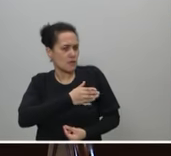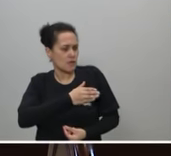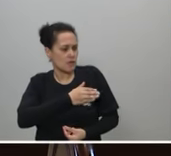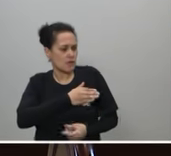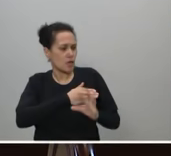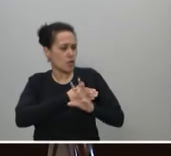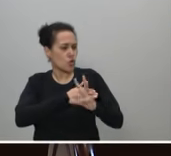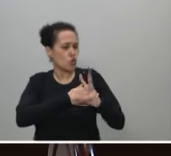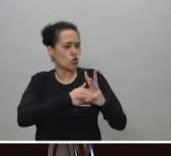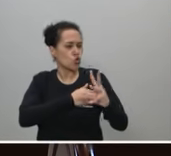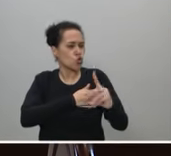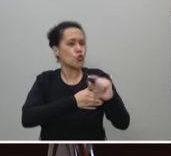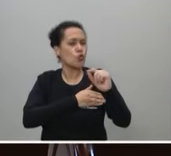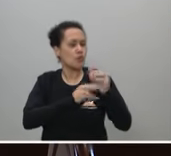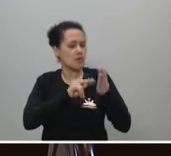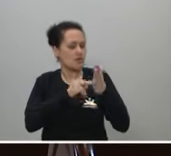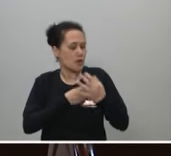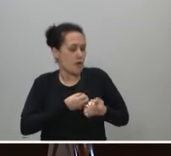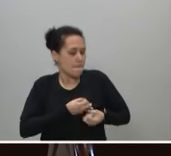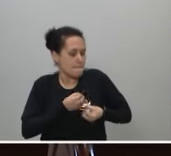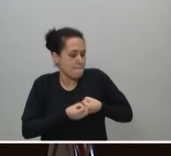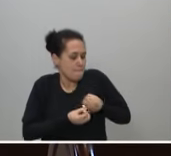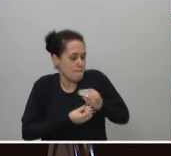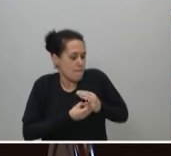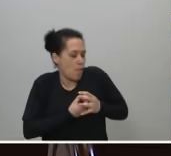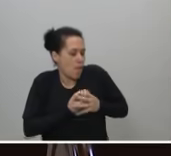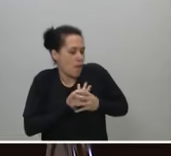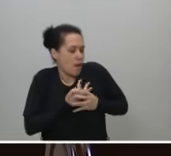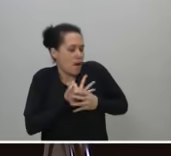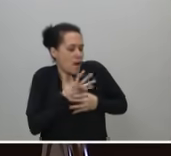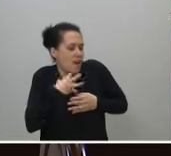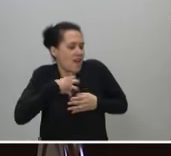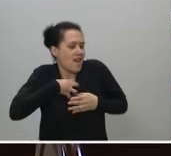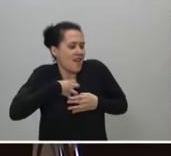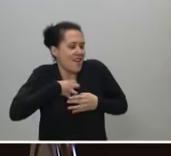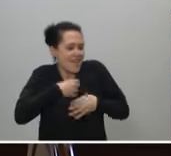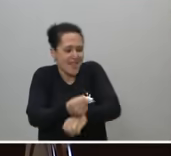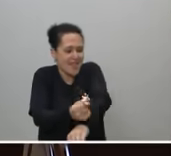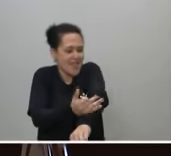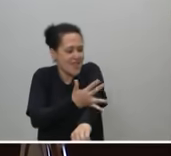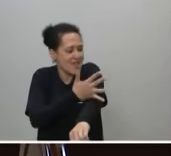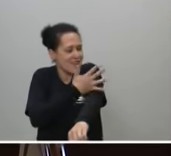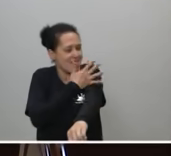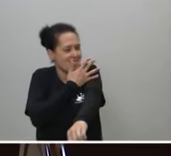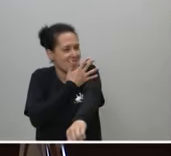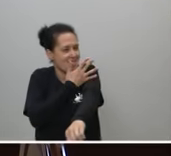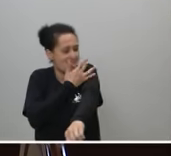onde fluía todos os sentimentos. Precisa ser